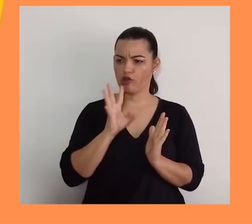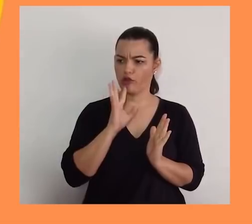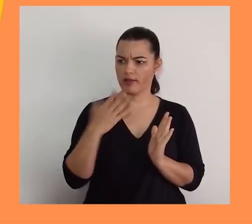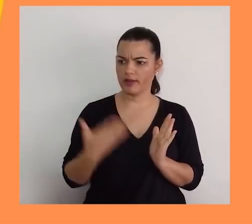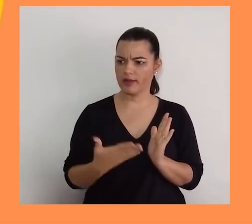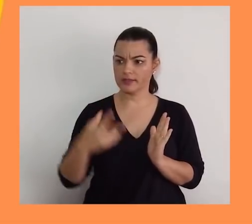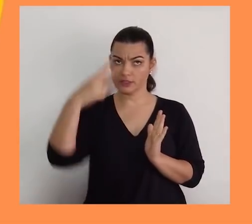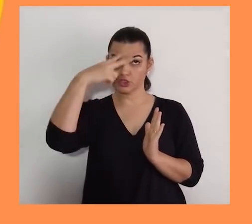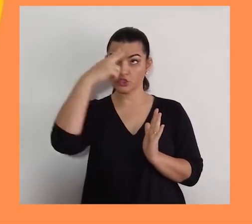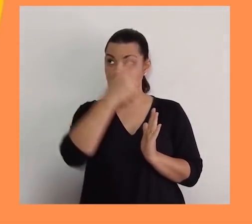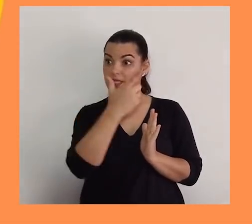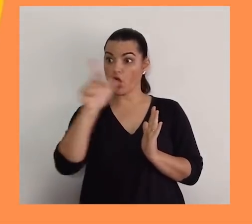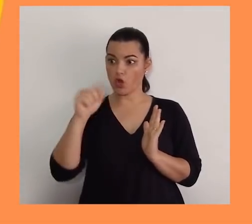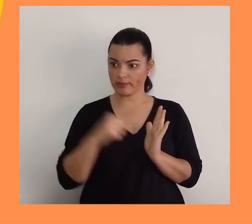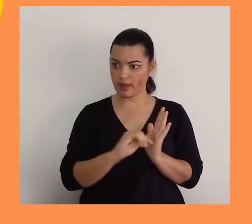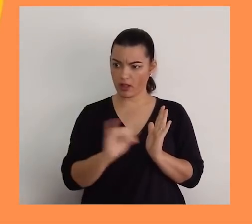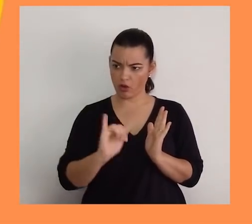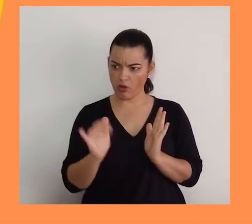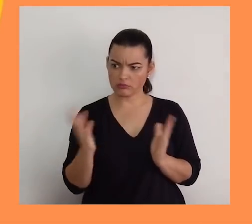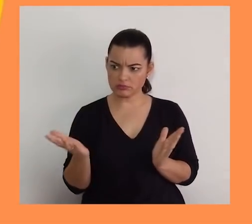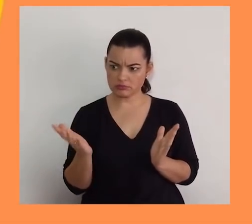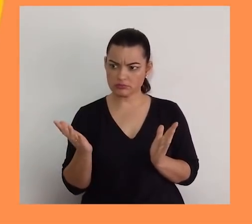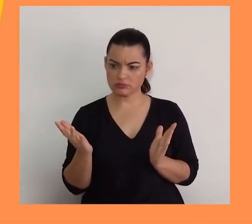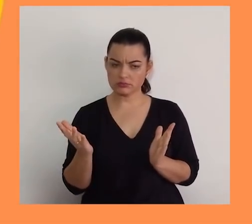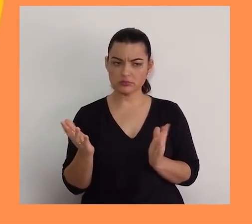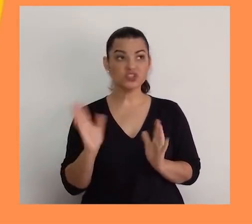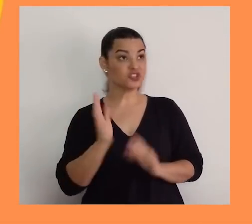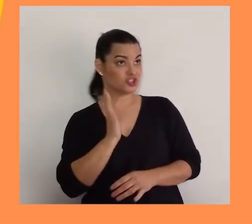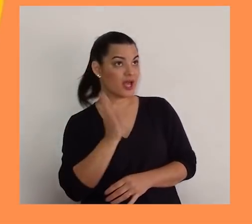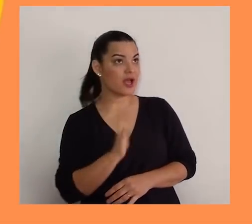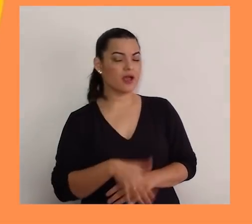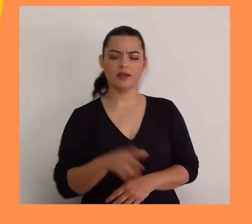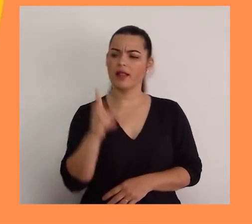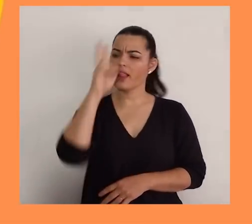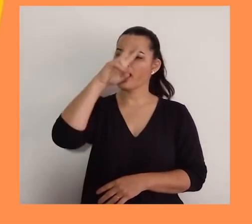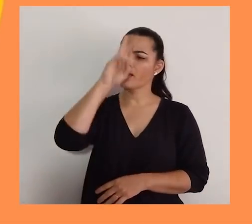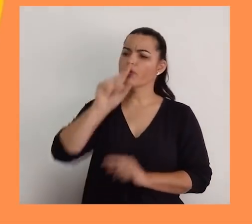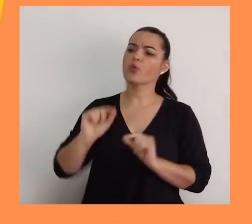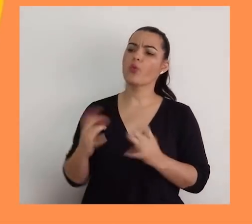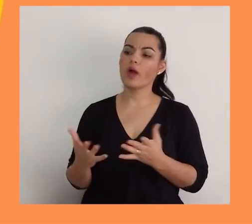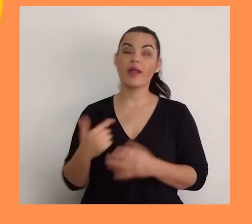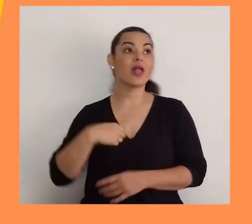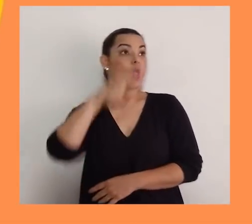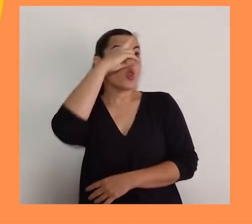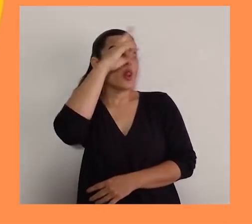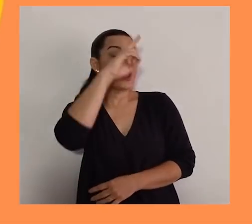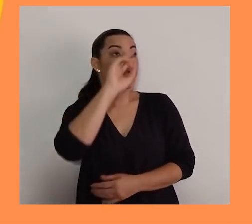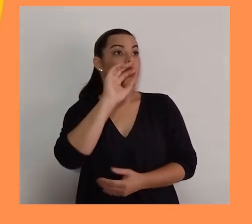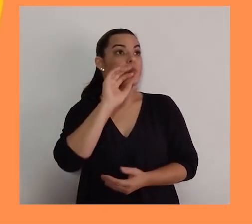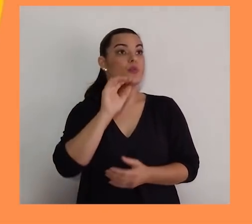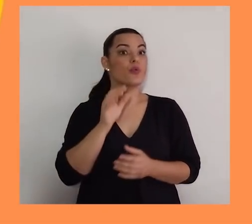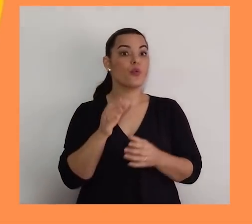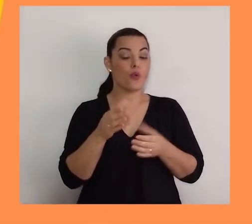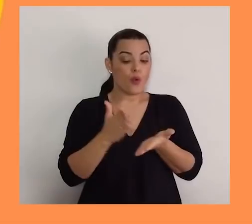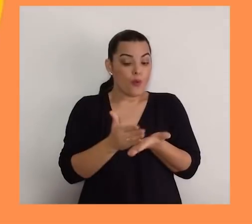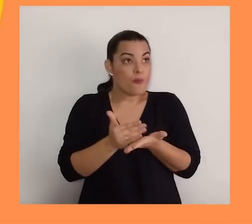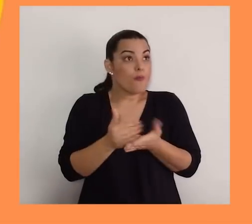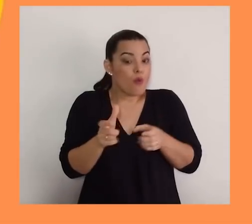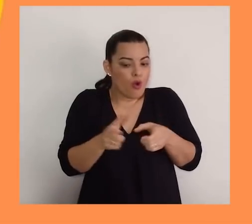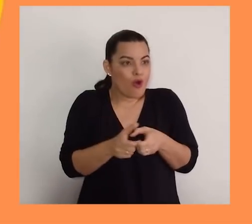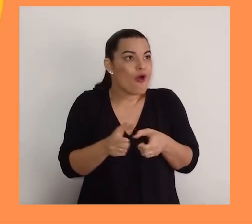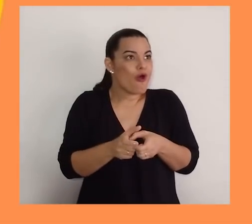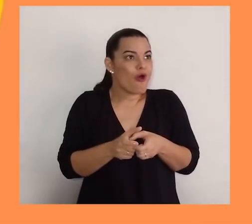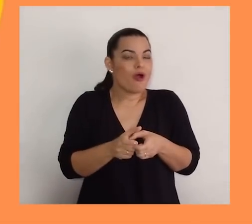o Von consegue e o rato fala, eu sou mais forte. Será?